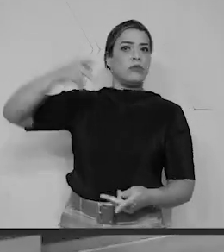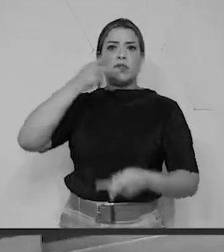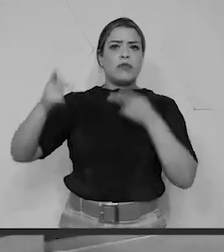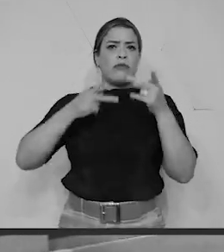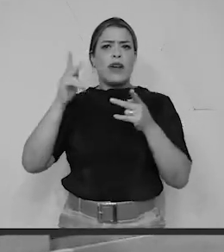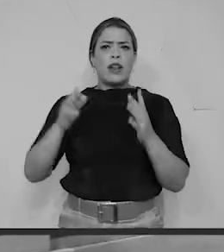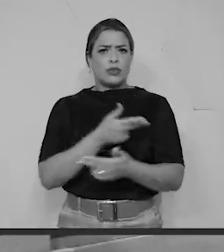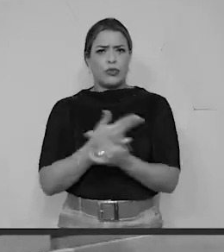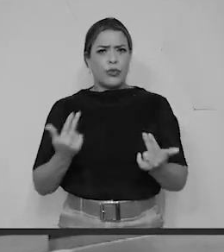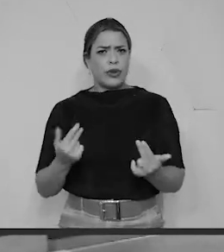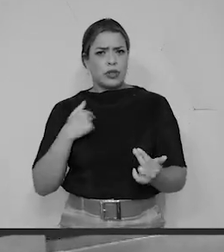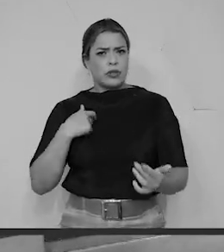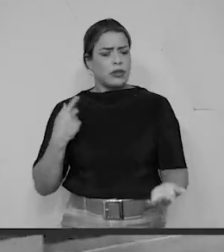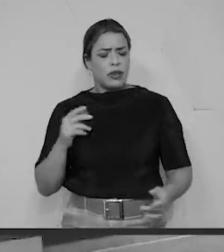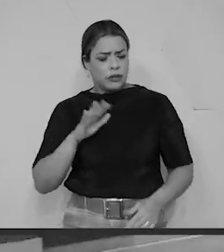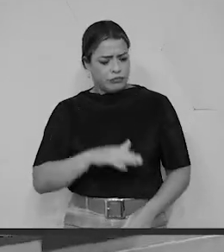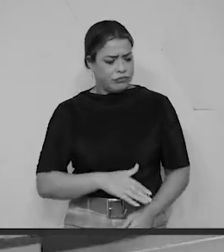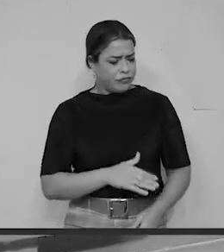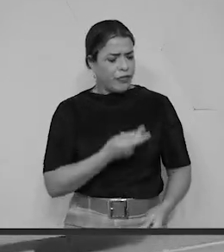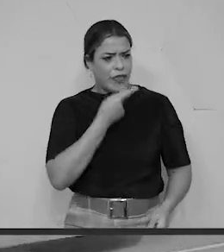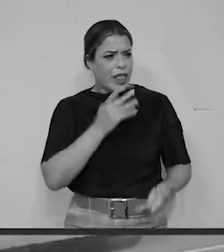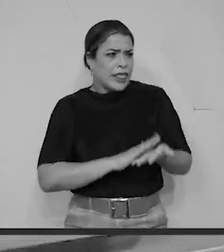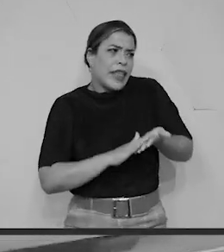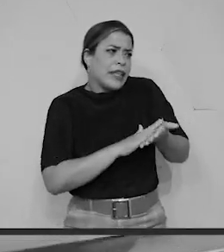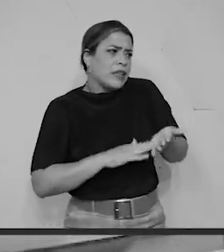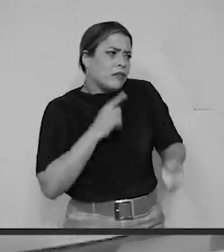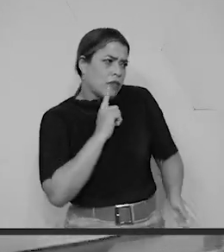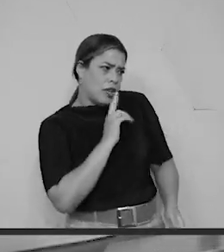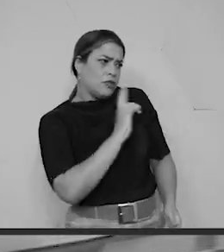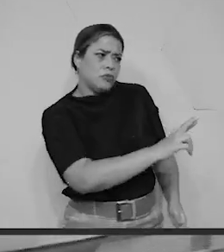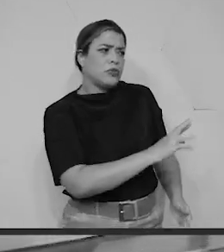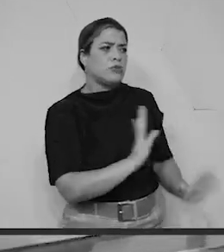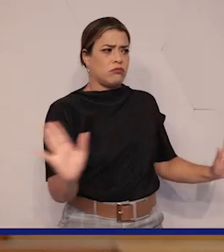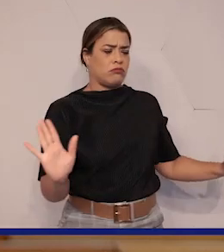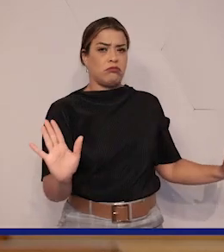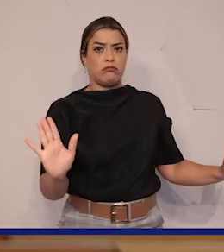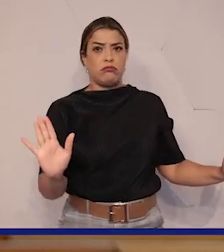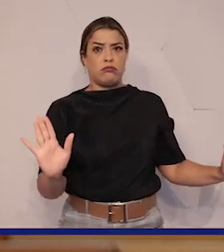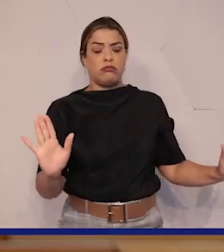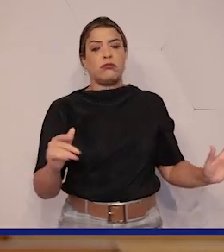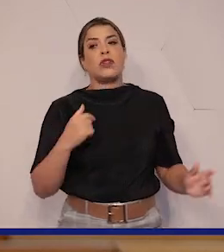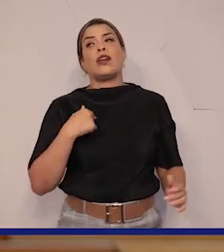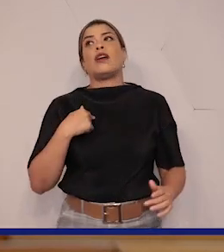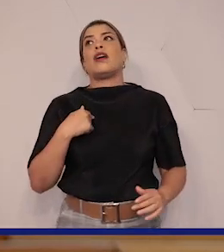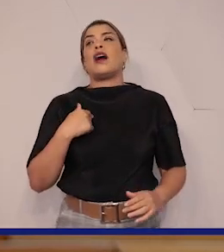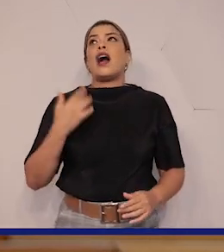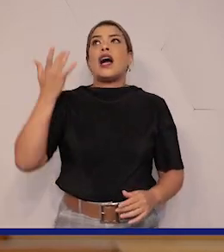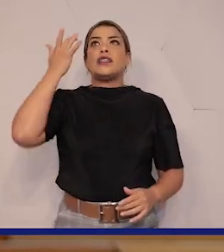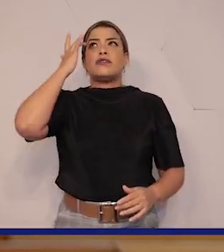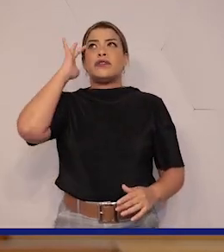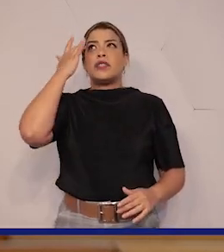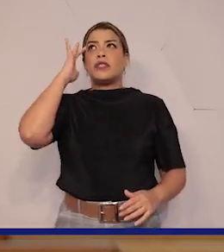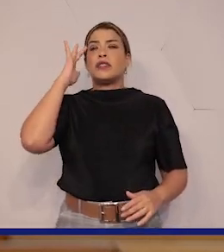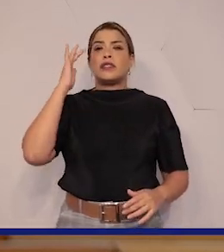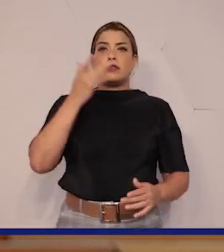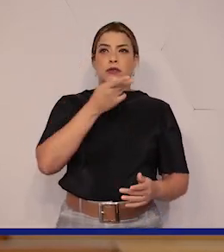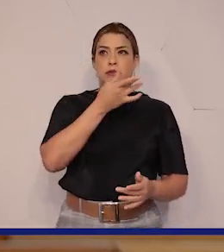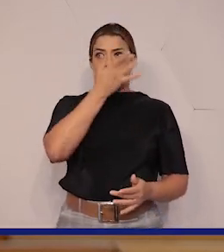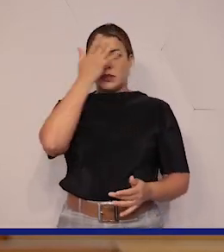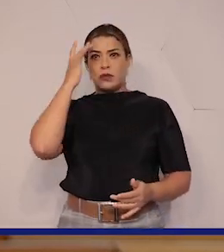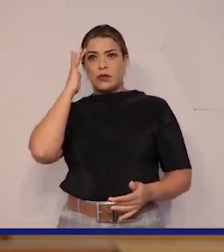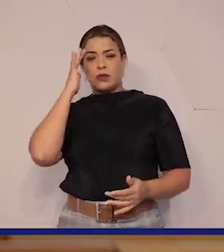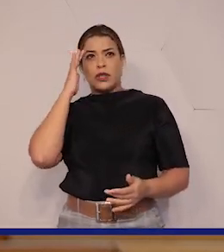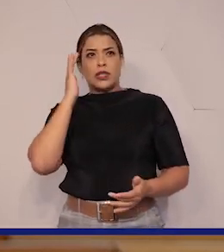de alguma coisa e o adulto vai ficar quieto, o adulto vai dar uma resposta. Porque às vezes muita gente tem dificuldade de